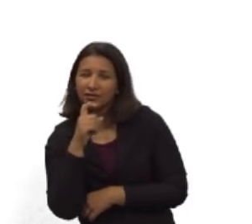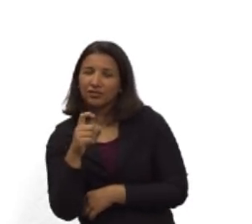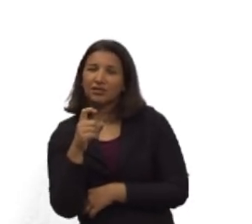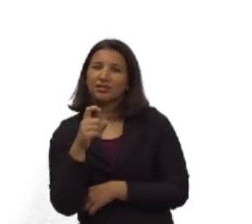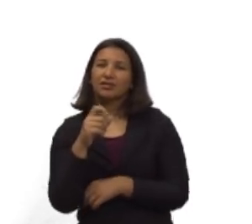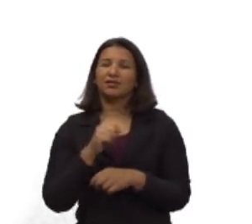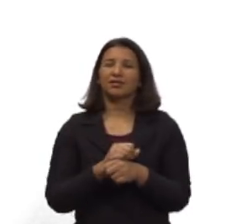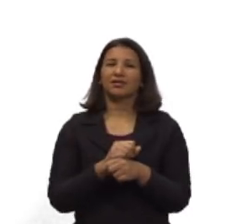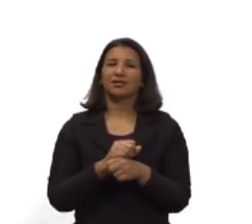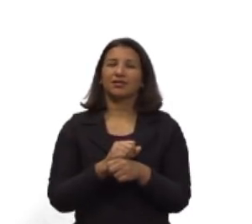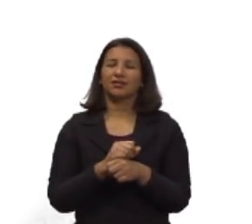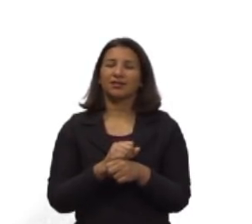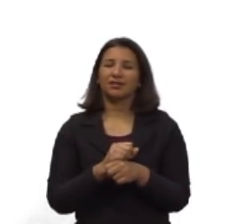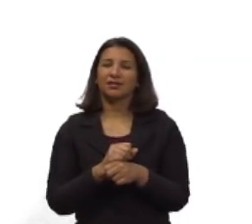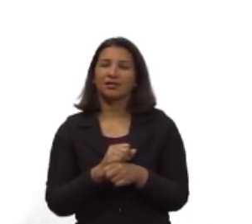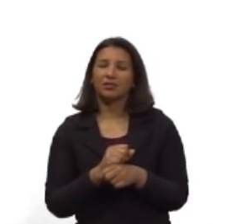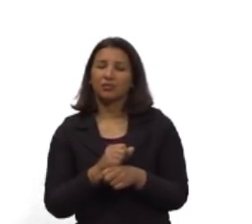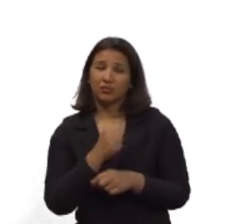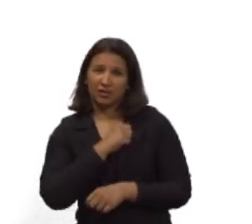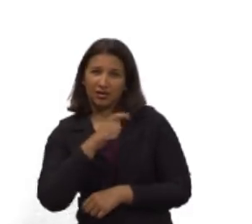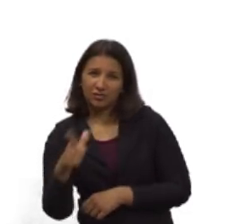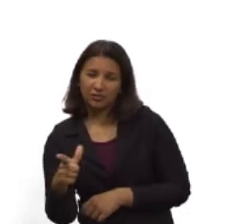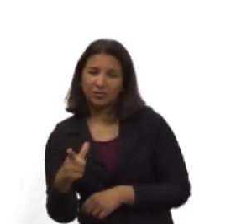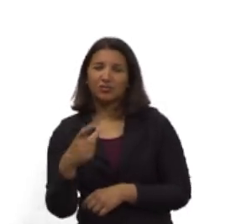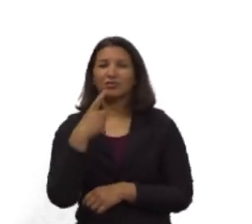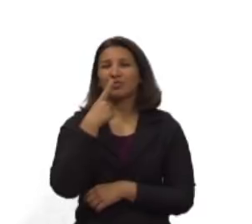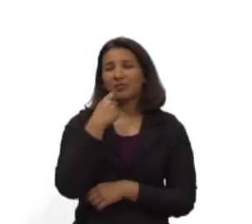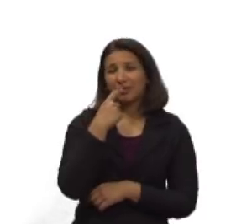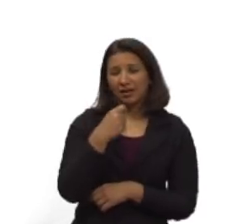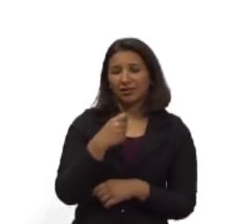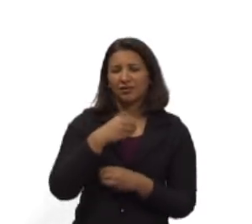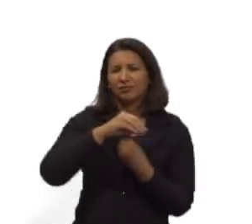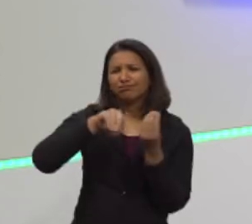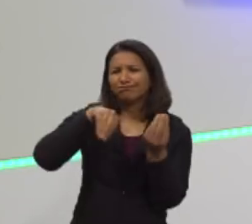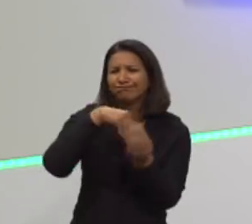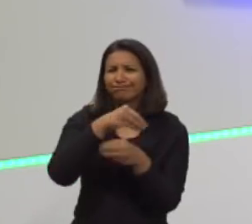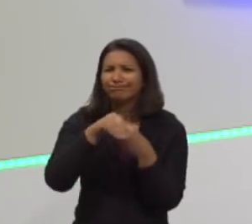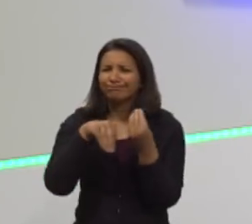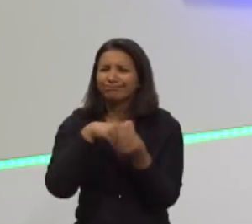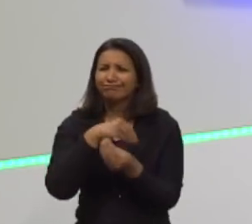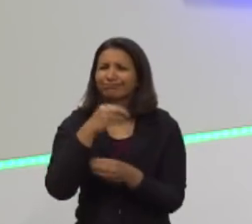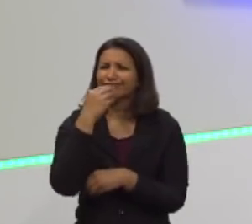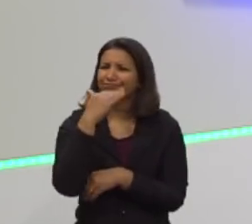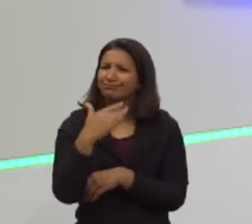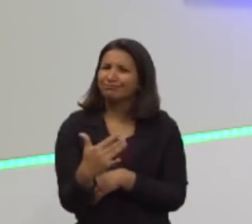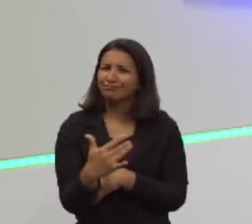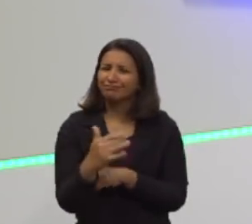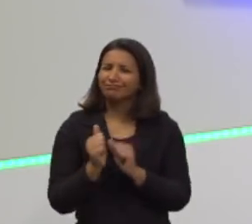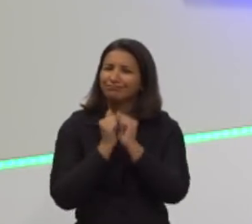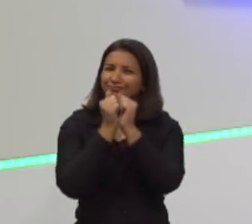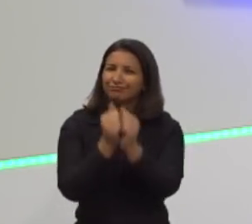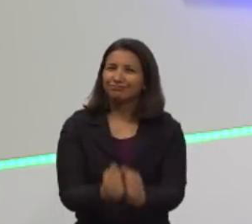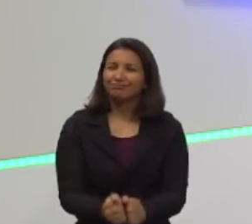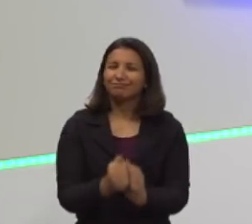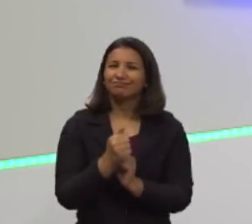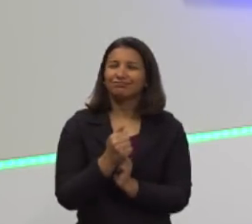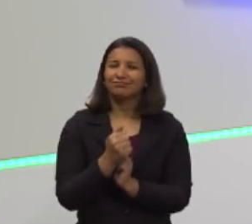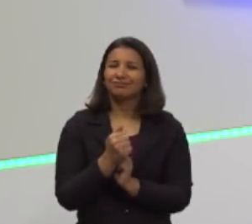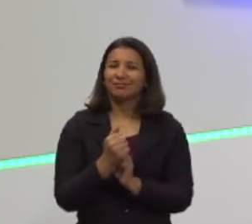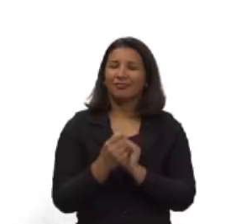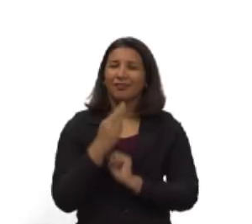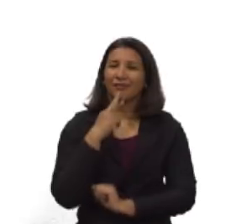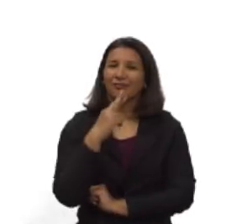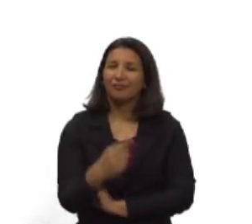o ciano. Essas cores misturadas formam a cor branca. Isso nas aditivas, quando eu